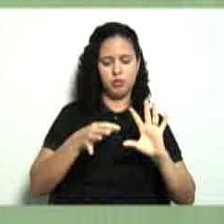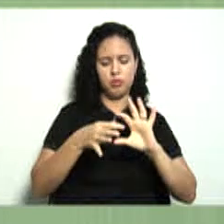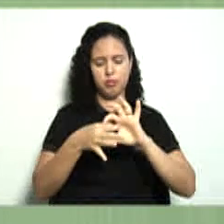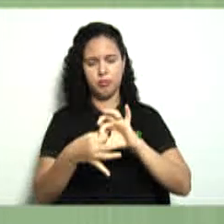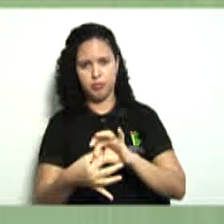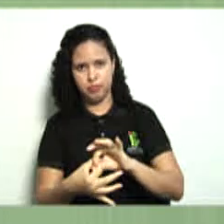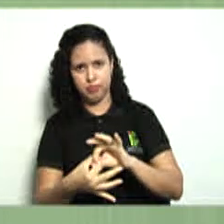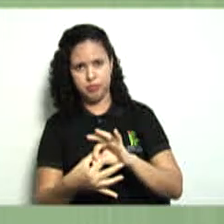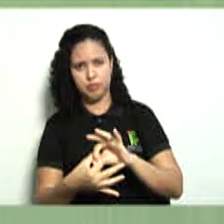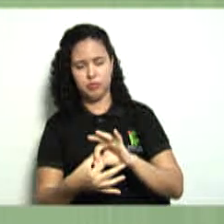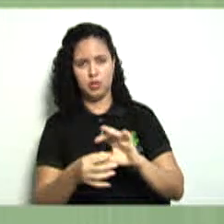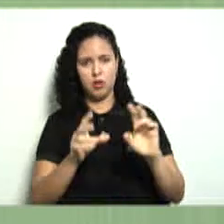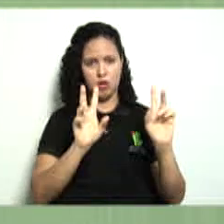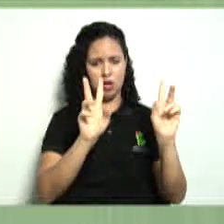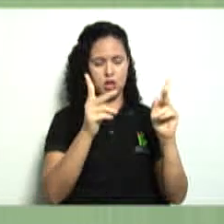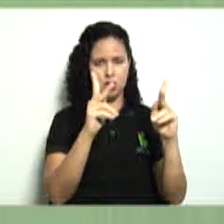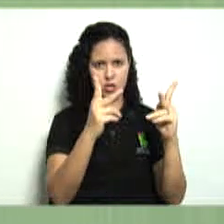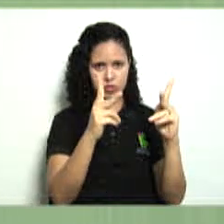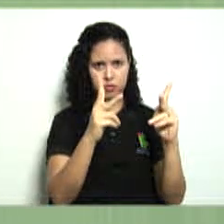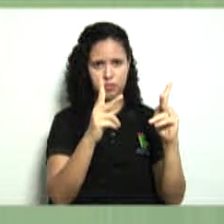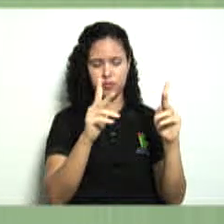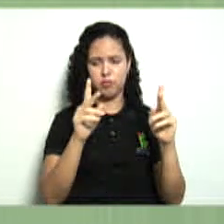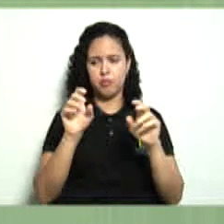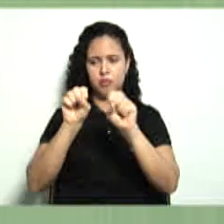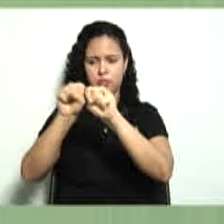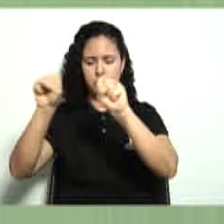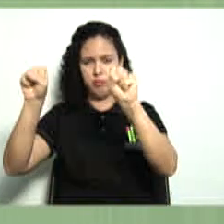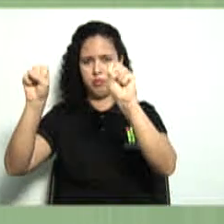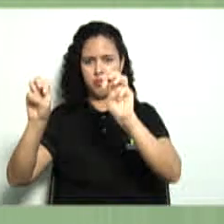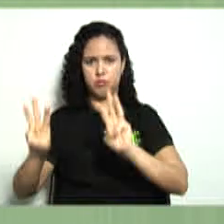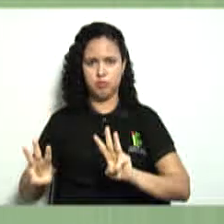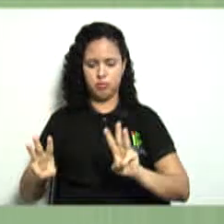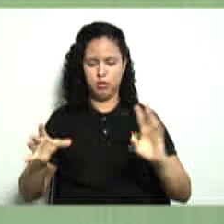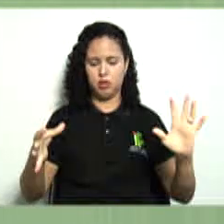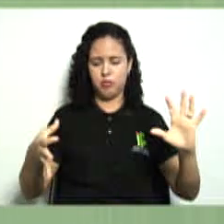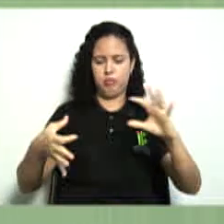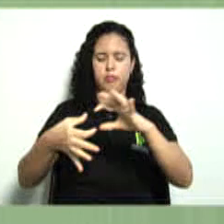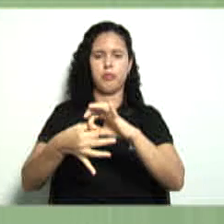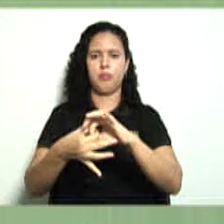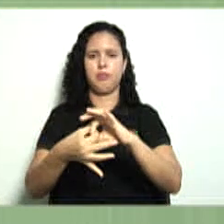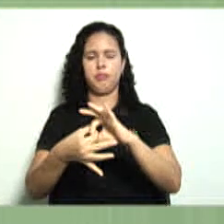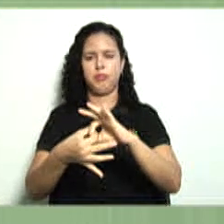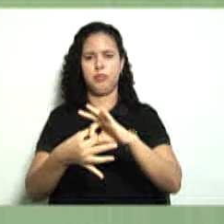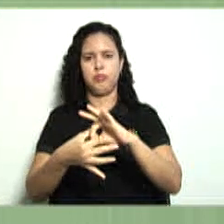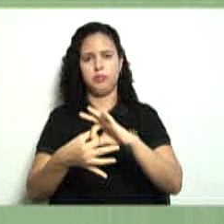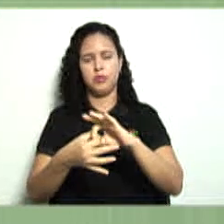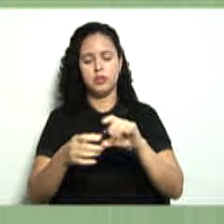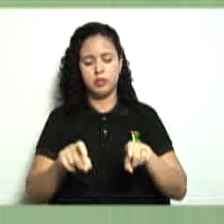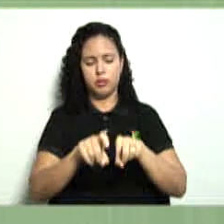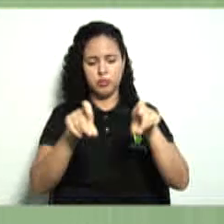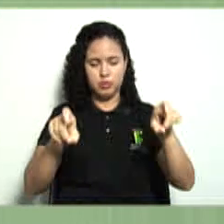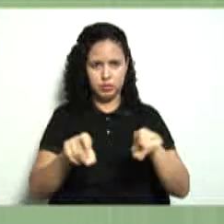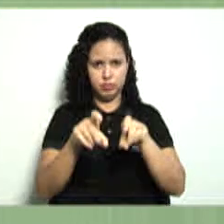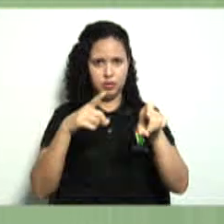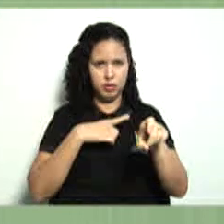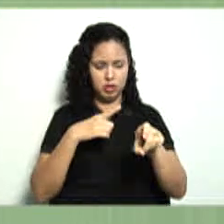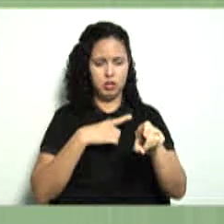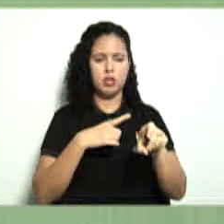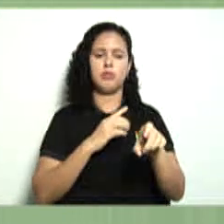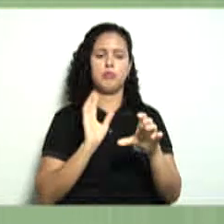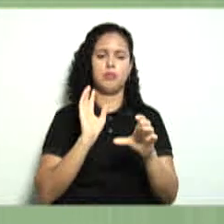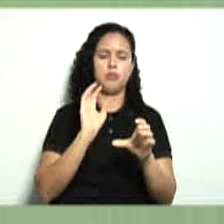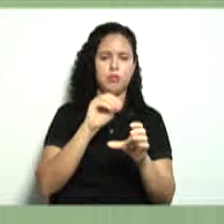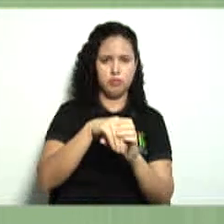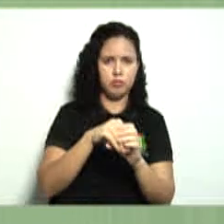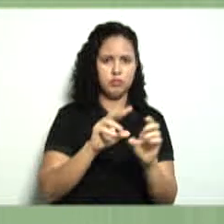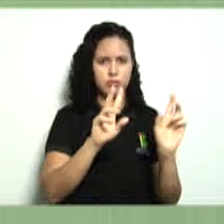hardware, não é isso? Então, no computador, você vai ter o hardware, você vai ter o software que